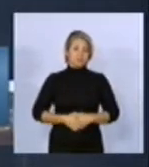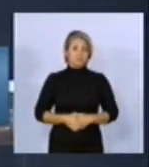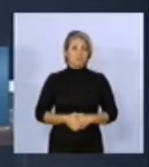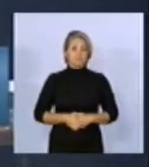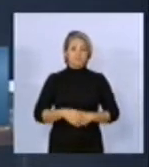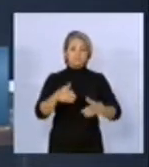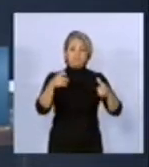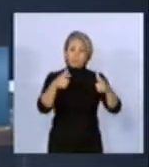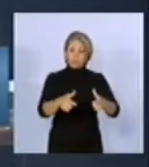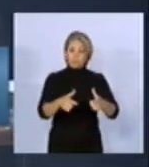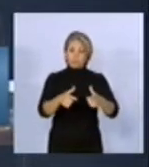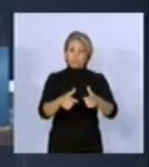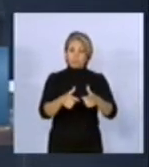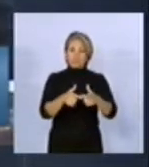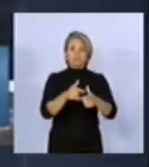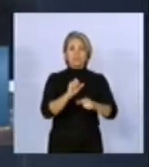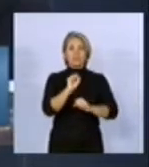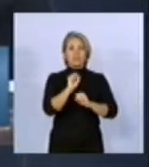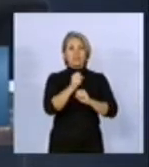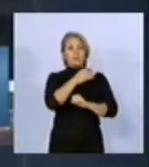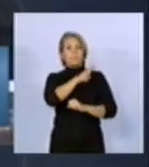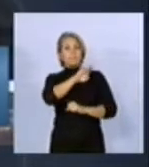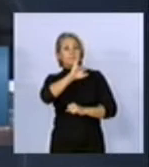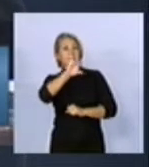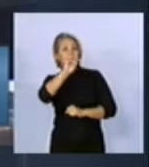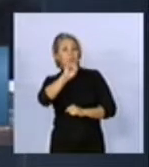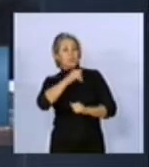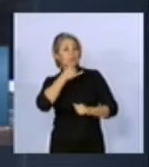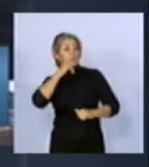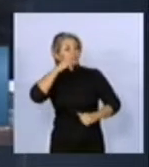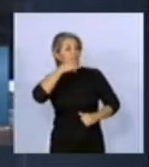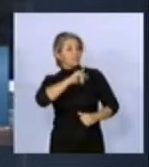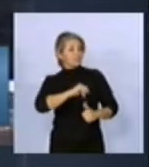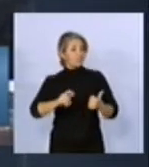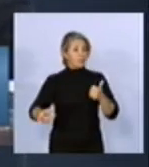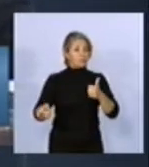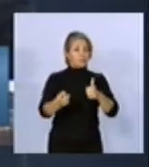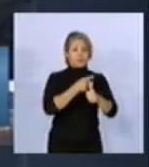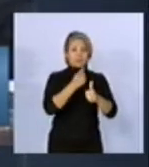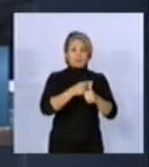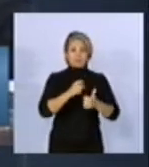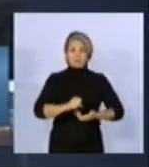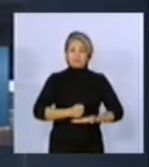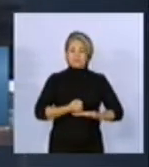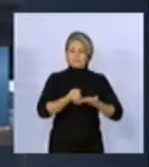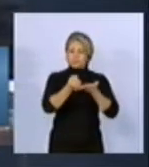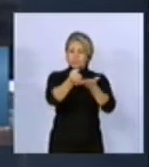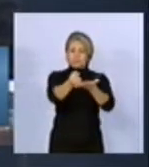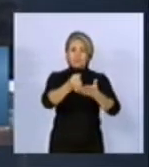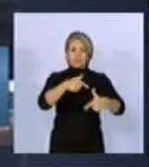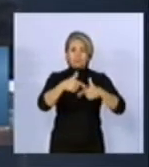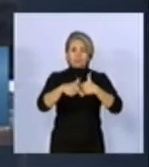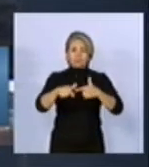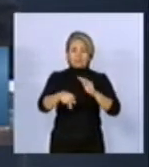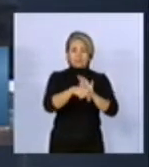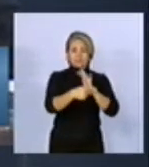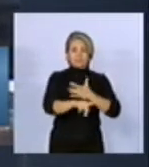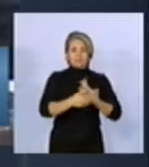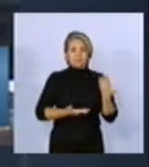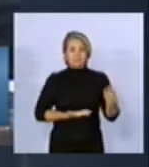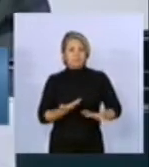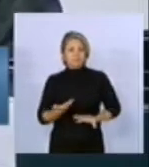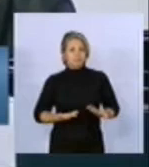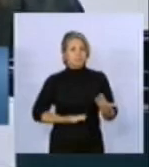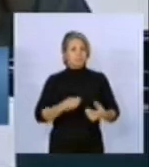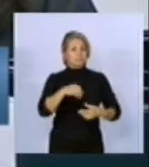e o setor de bioenergia do Estado do Paraná foi Pioneiro nessa sustentabilidade na evolução das práticas trabalhistas